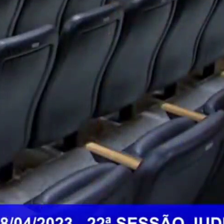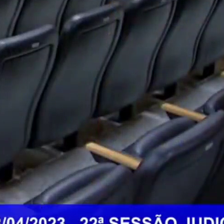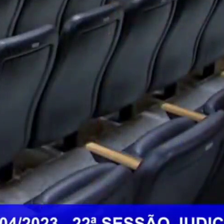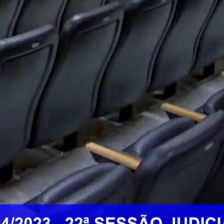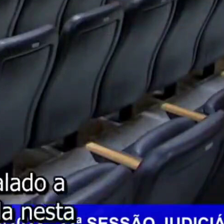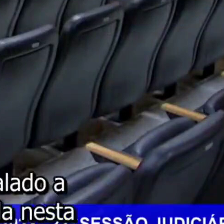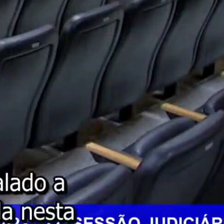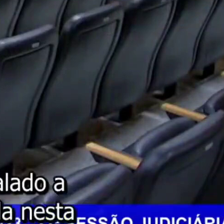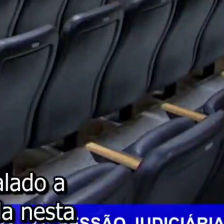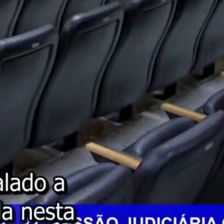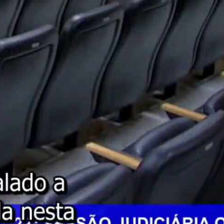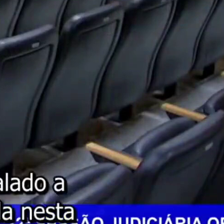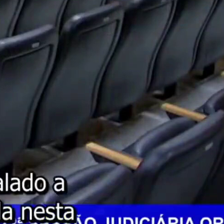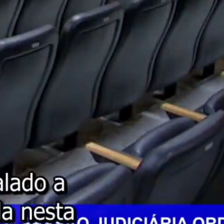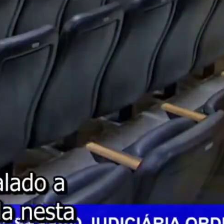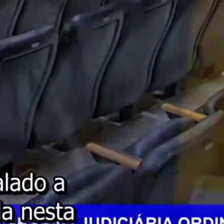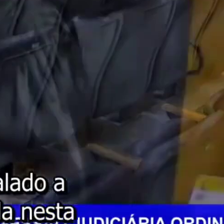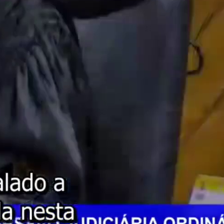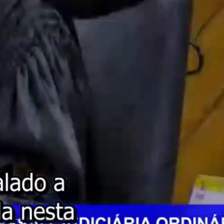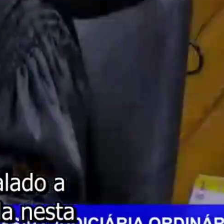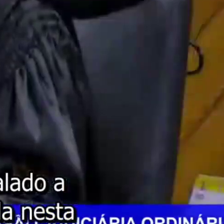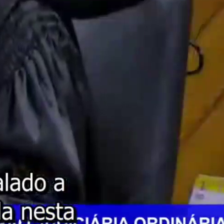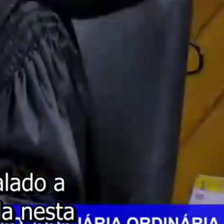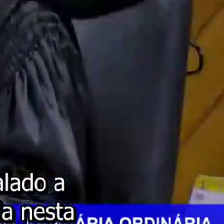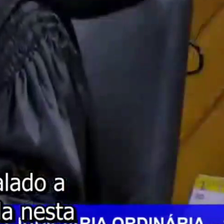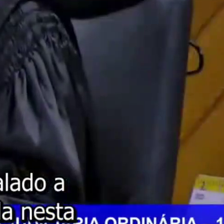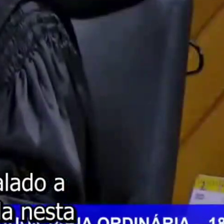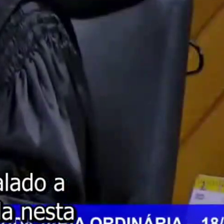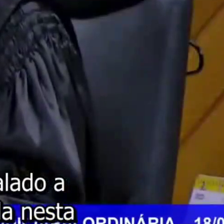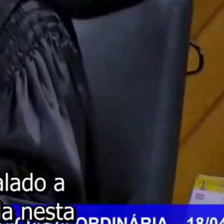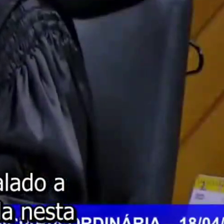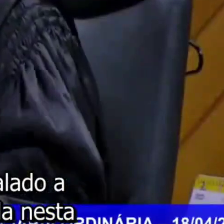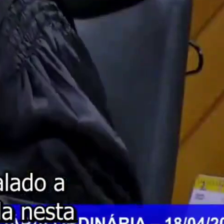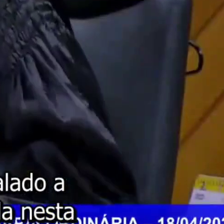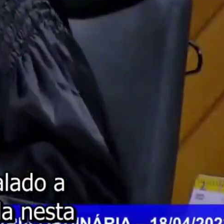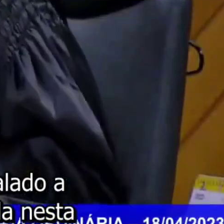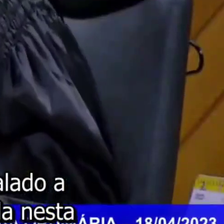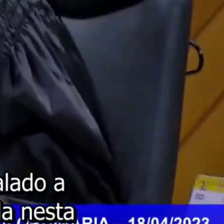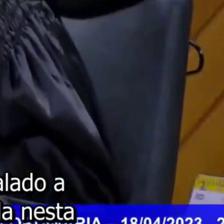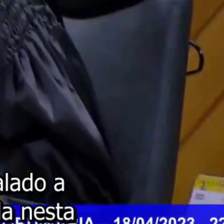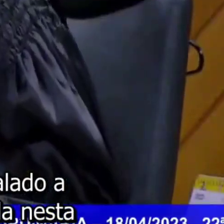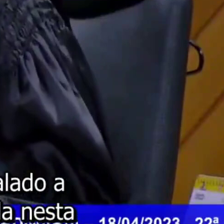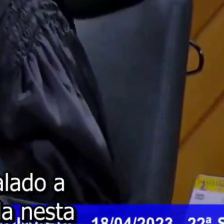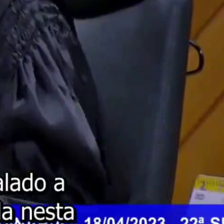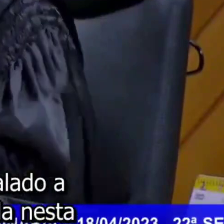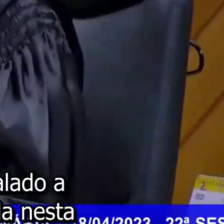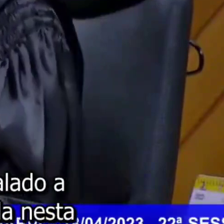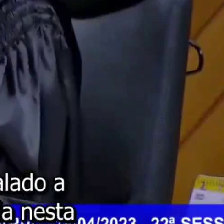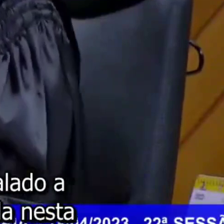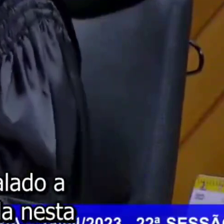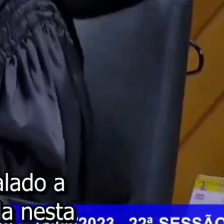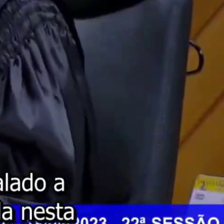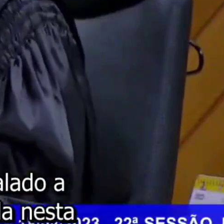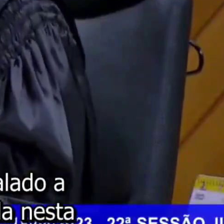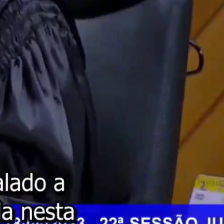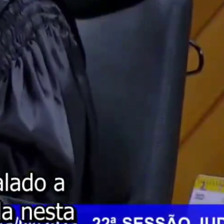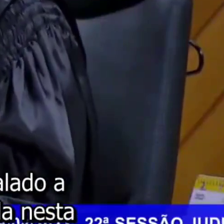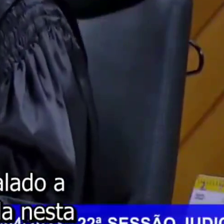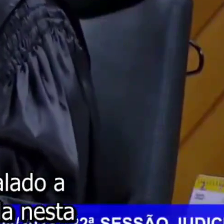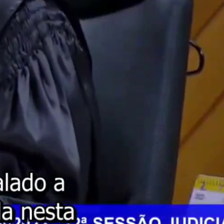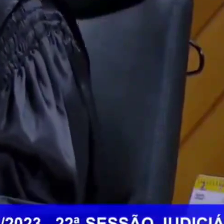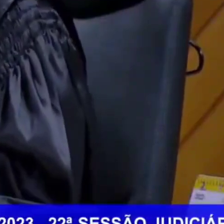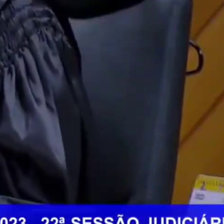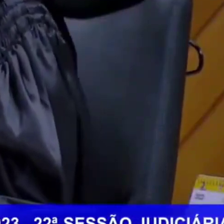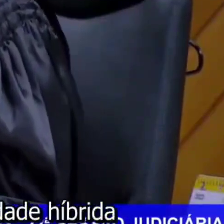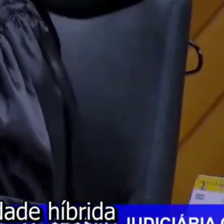sociais. Eu, havendo quórum, eu declaro aberto, instalado a nossa sessão judiciária do TRE, a ser